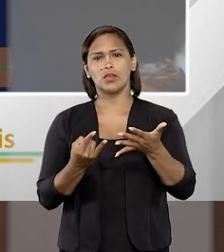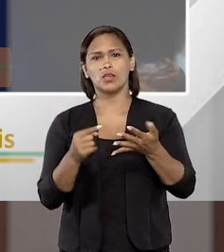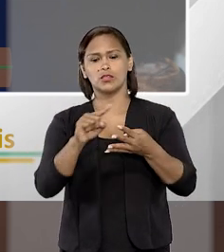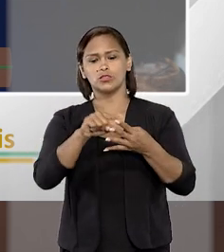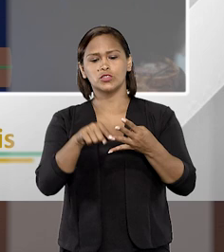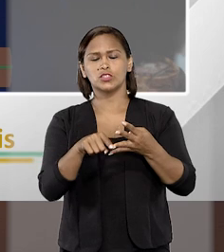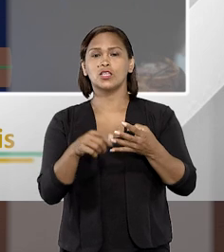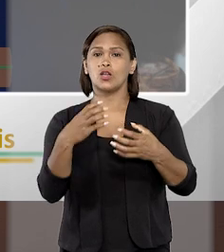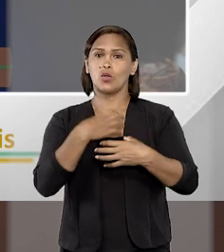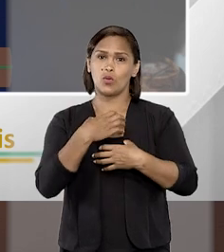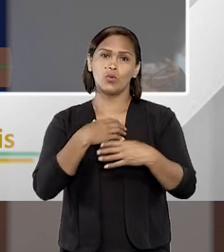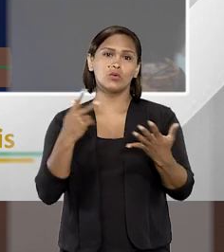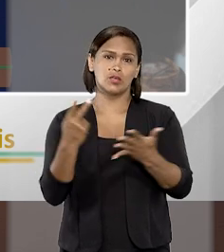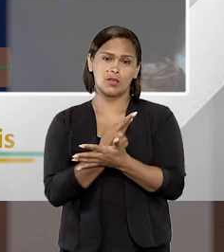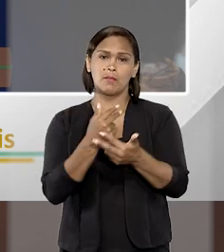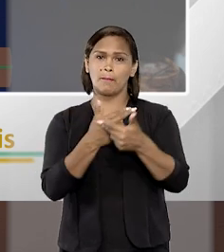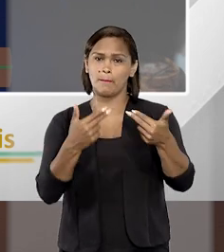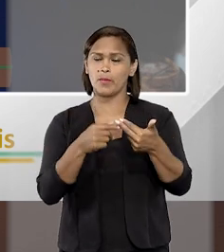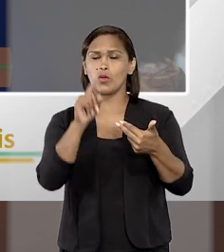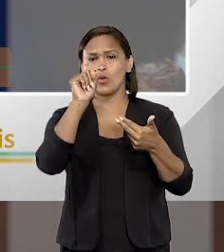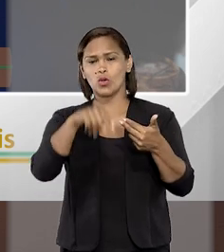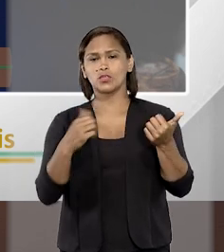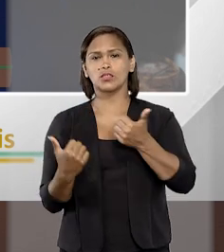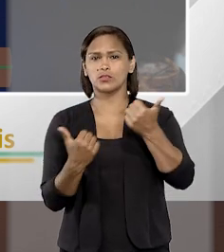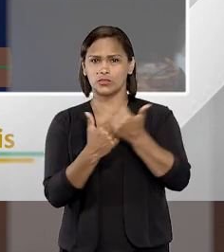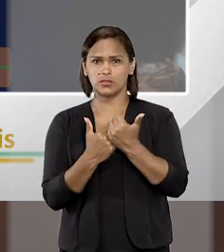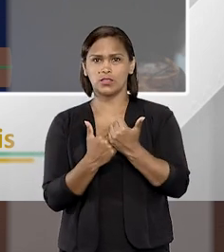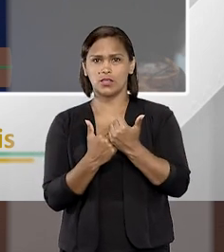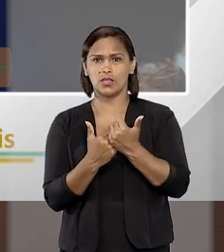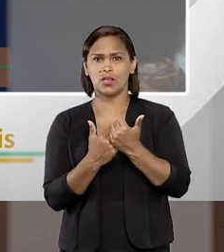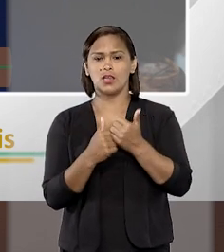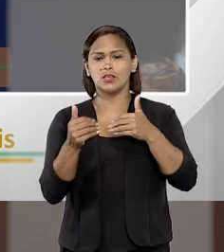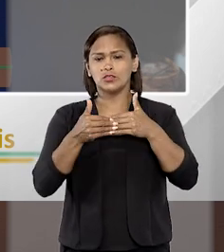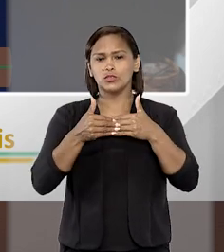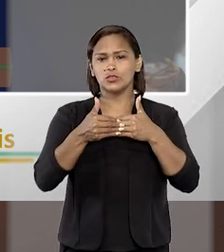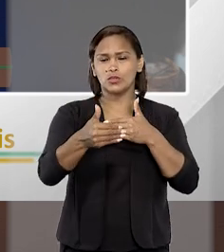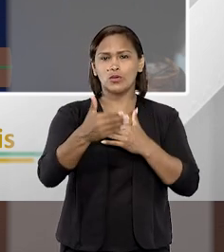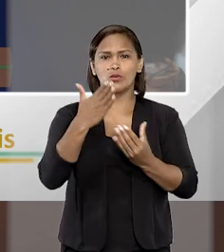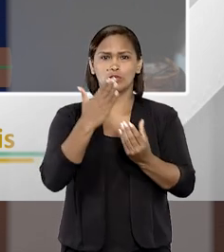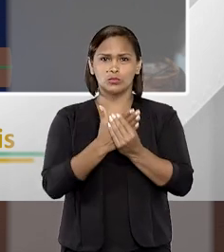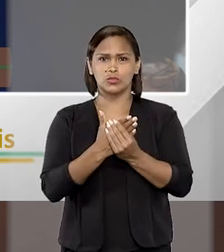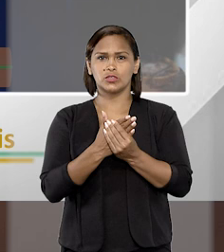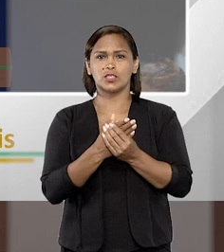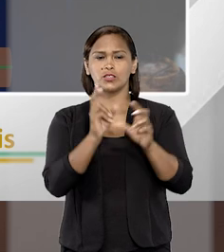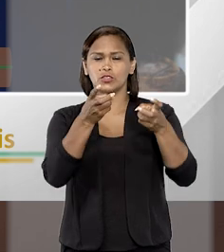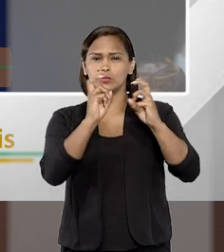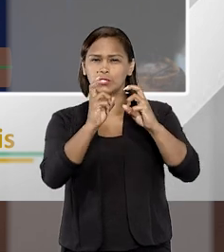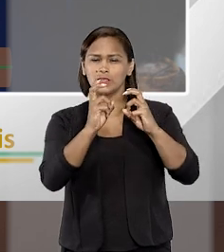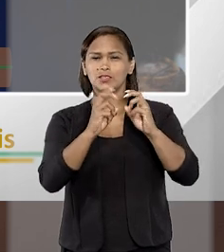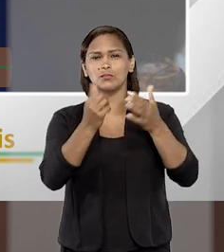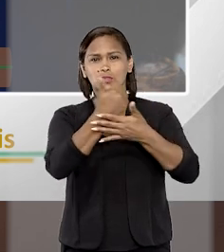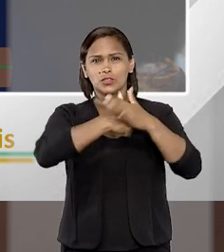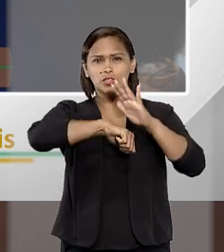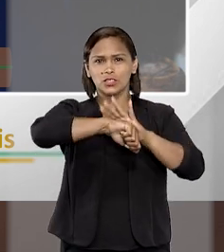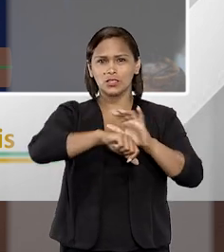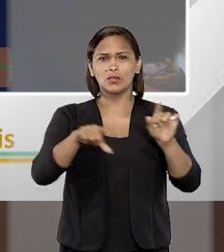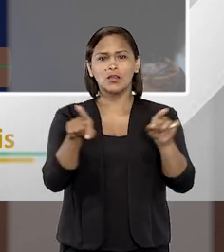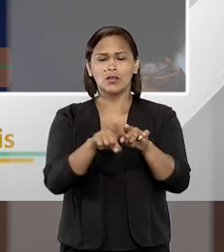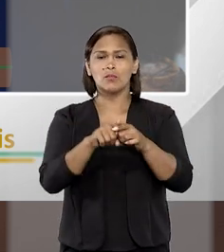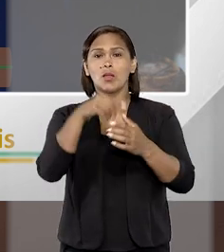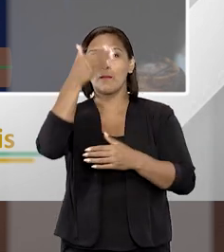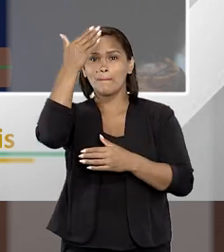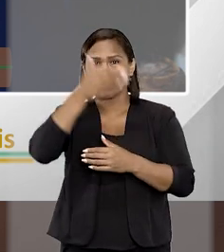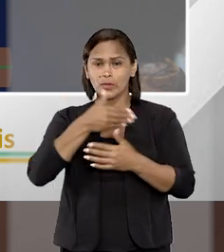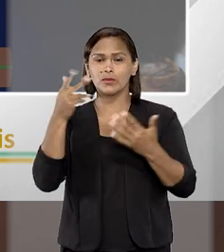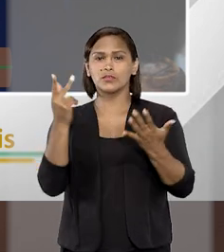existem situações que podem ter atualmente auxiliar o processo de identificação de autoria de crime mas também de